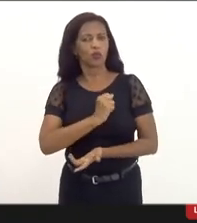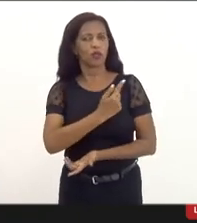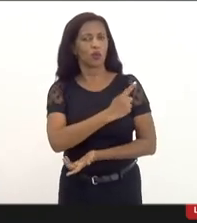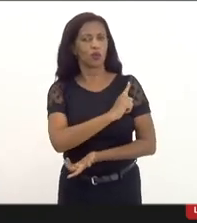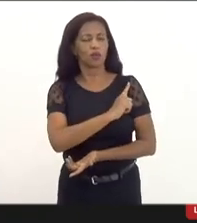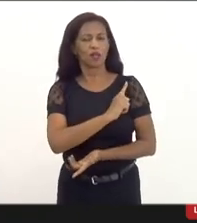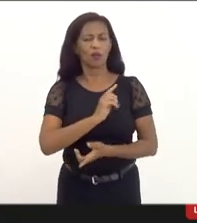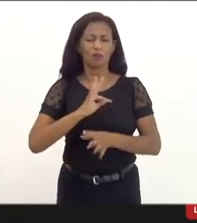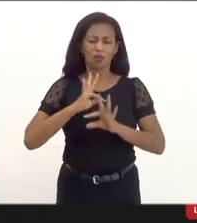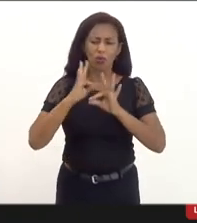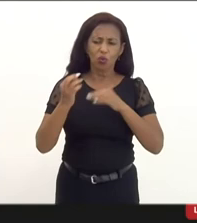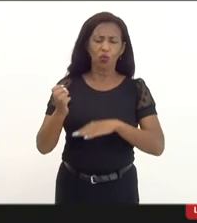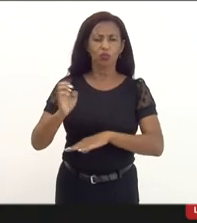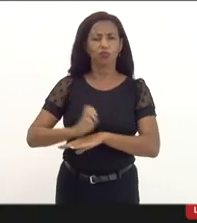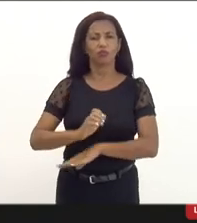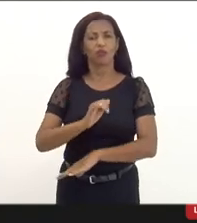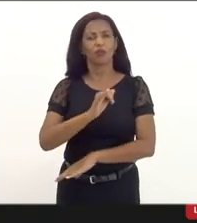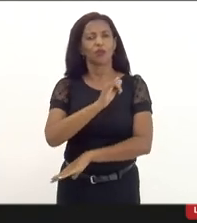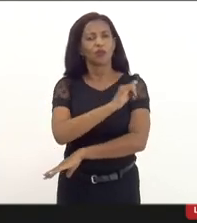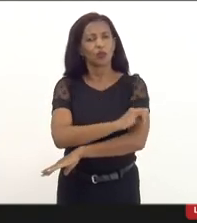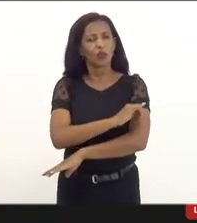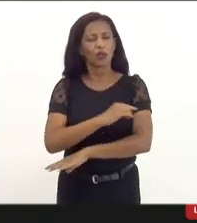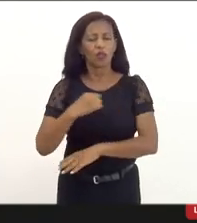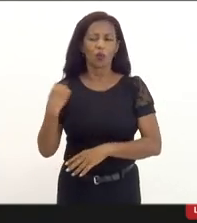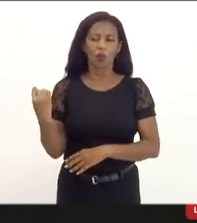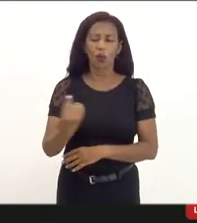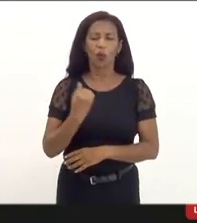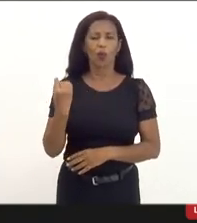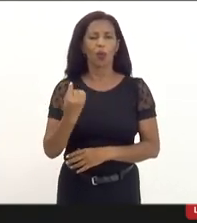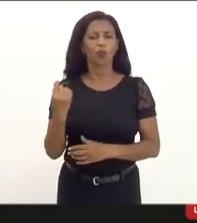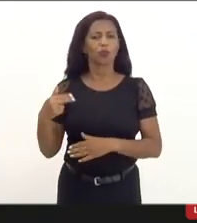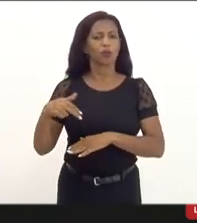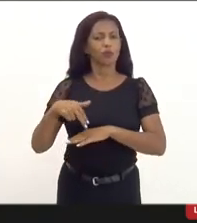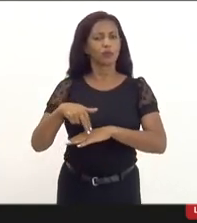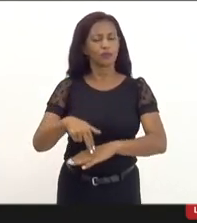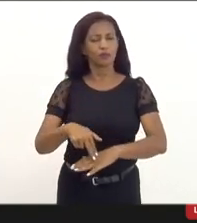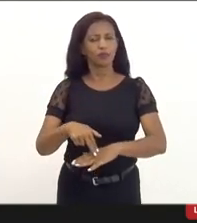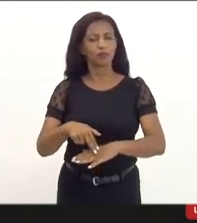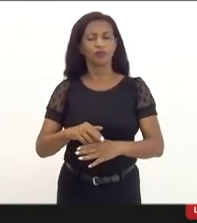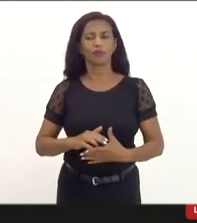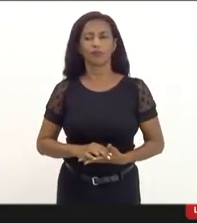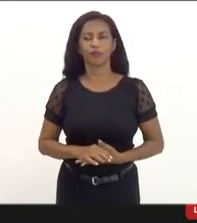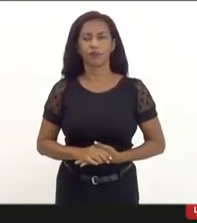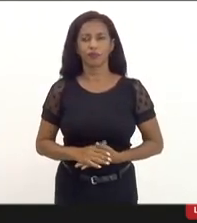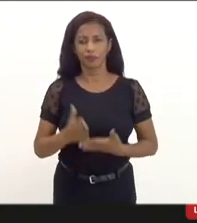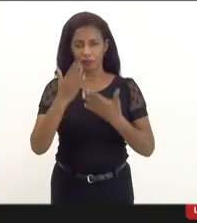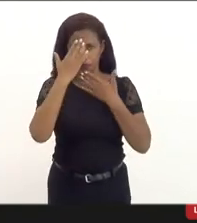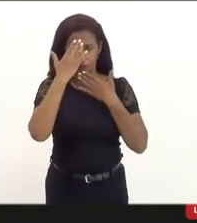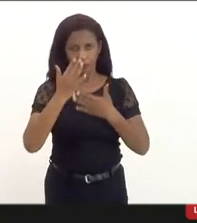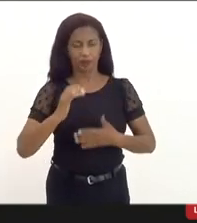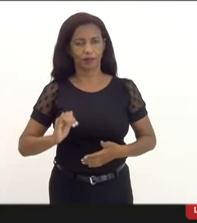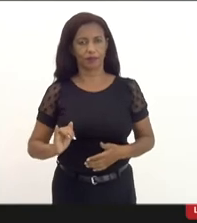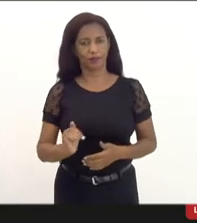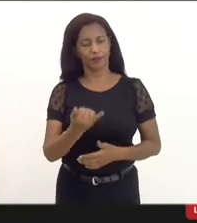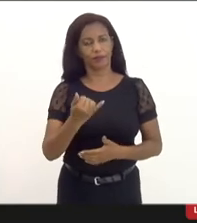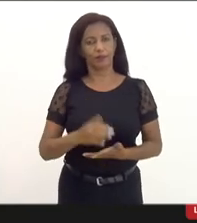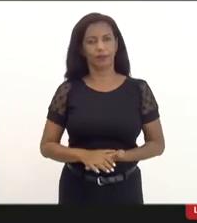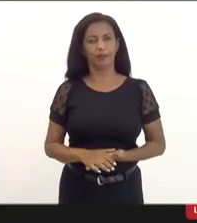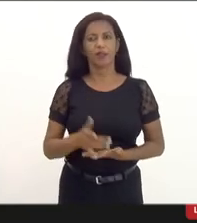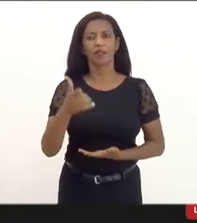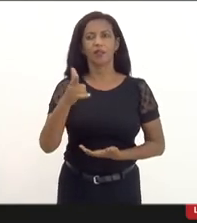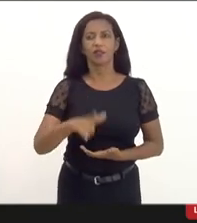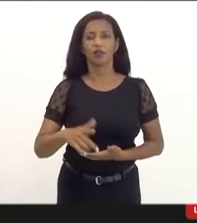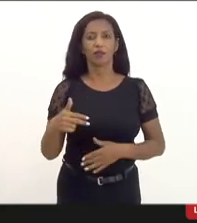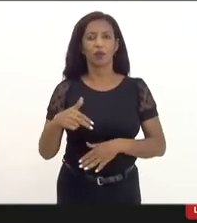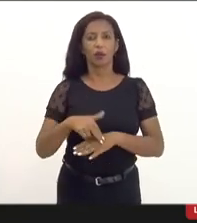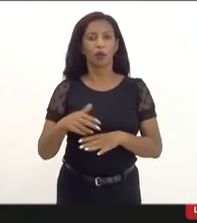todo o estado do Rio de Janeiro porque na condição de Deputado em dia por exemplo não fala nossa cidade mas todos muito obrigado pela oportunidade e mais